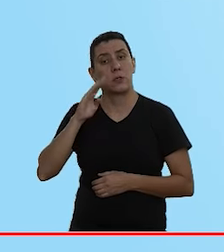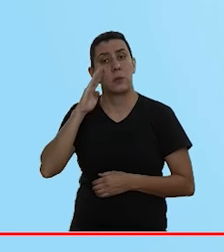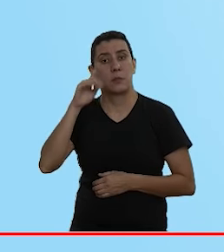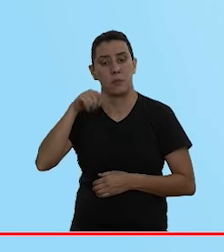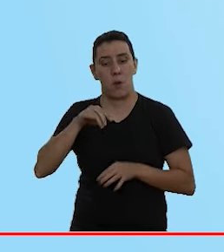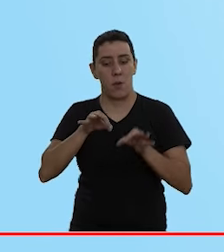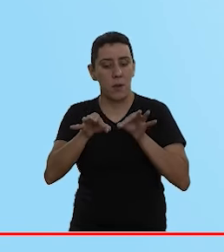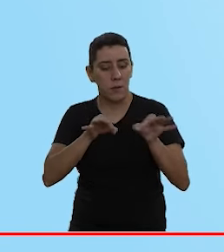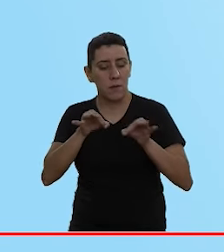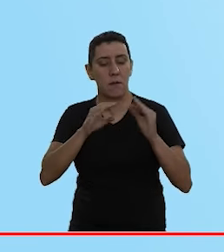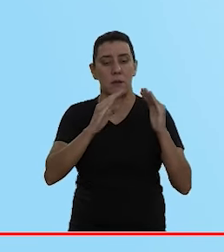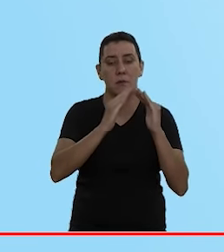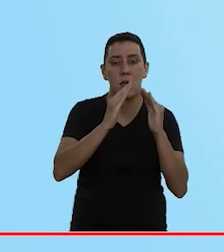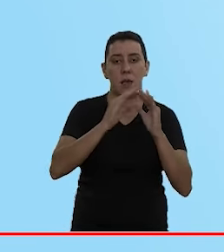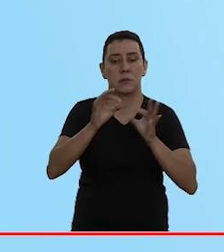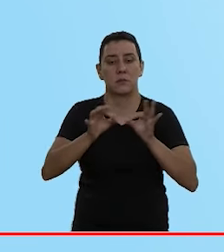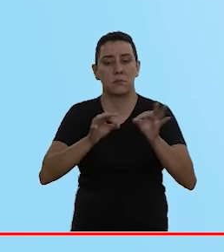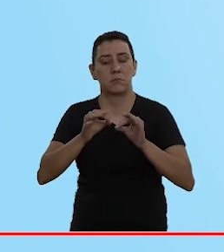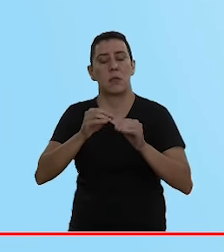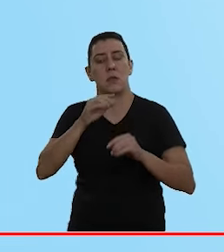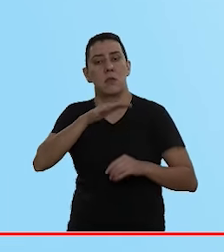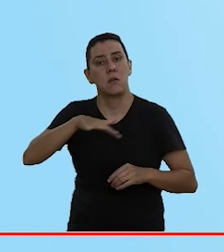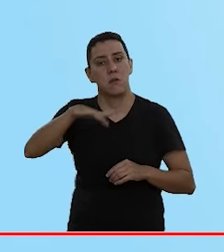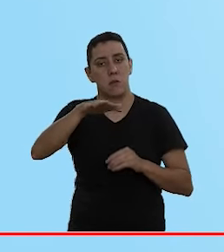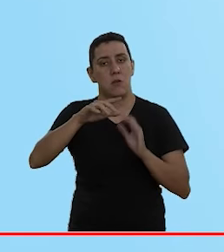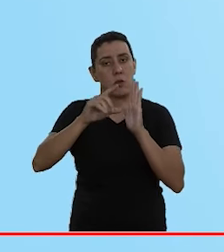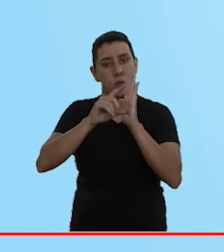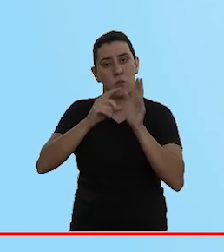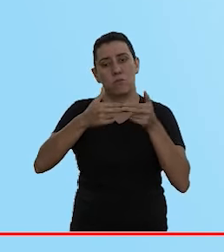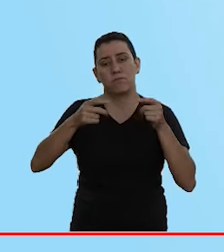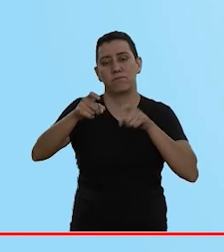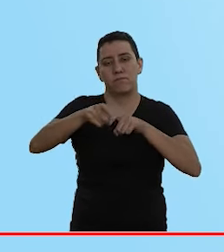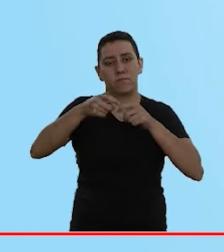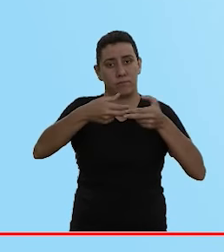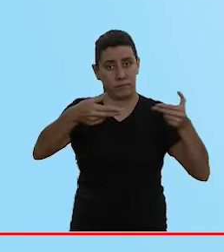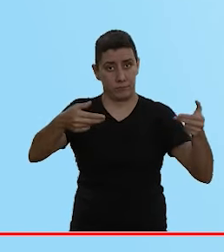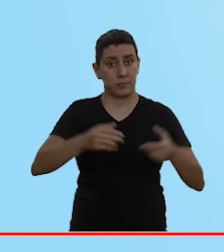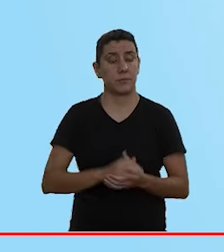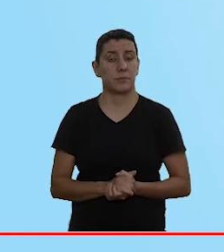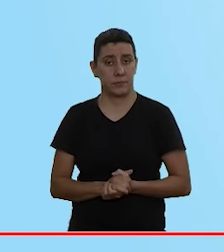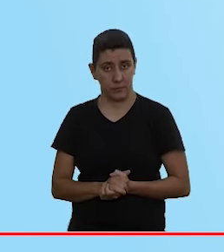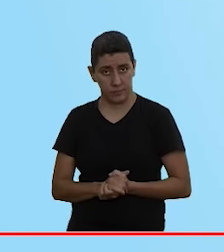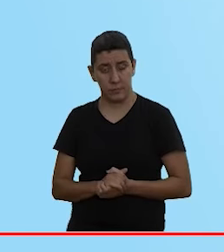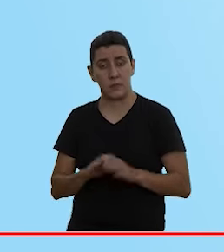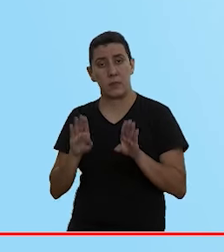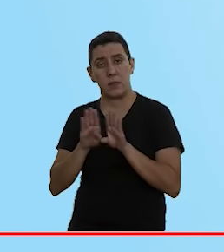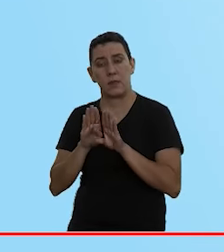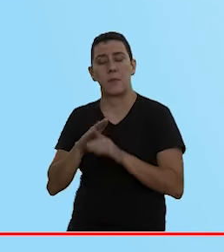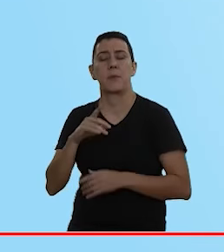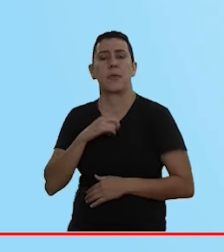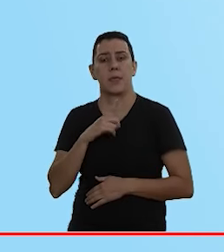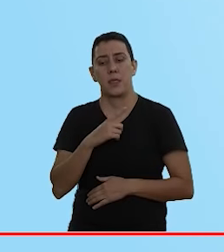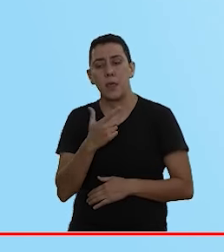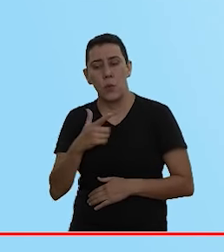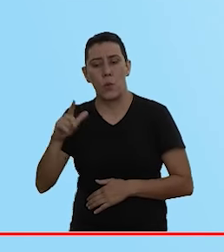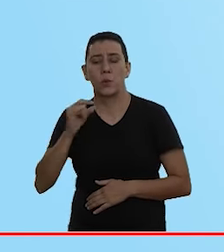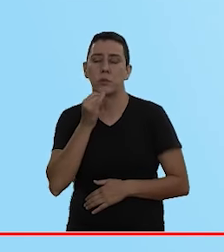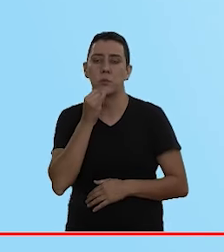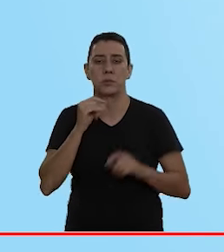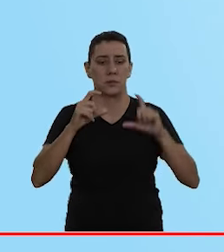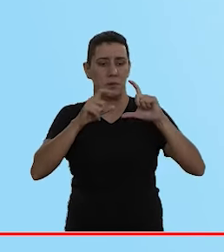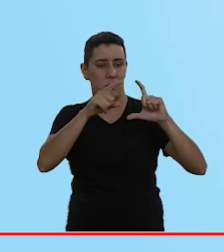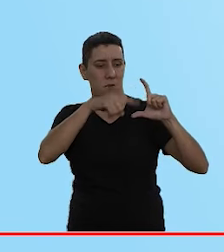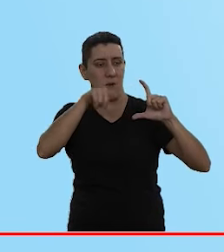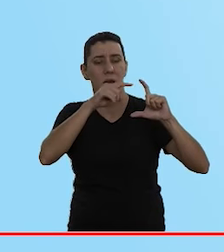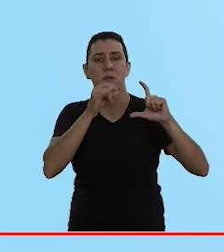quê? Basicamente, na parte DC, a gente tem uma possibilidade de ter arcos elétricos, né? Um risco real.